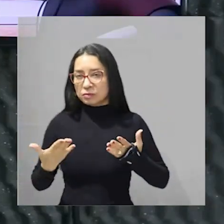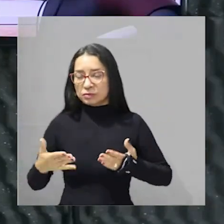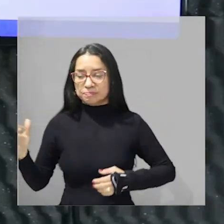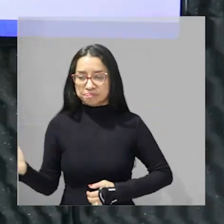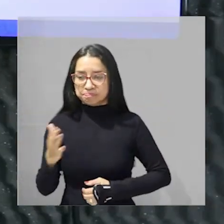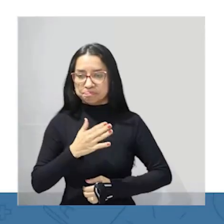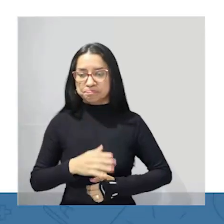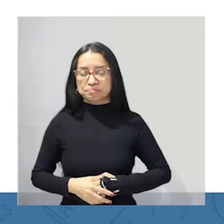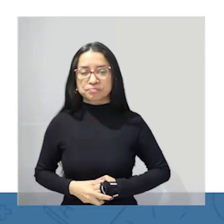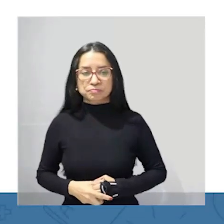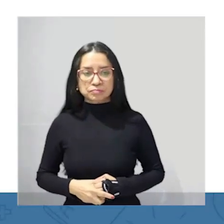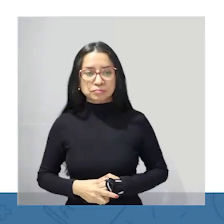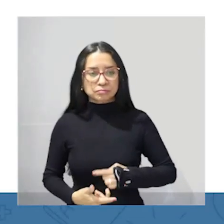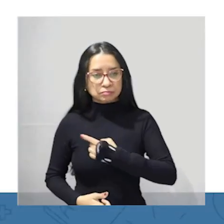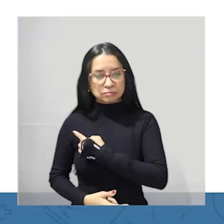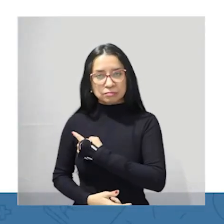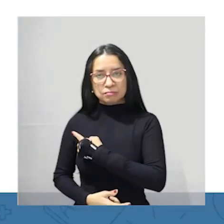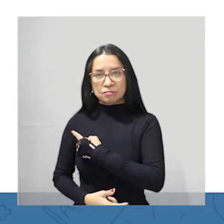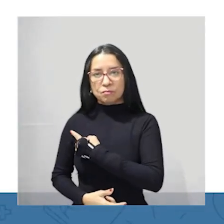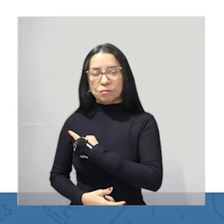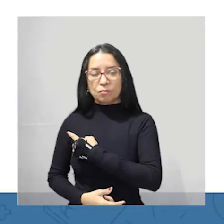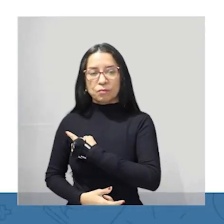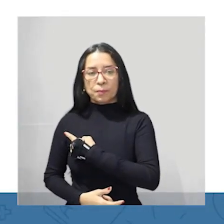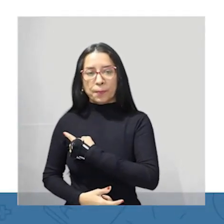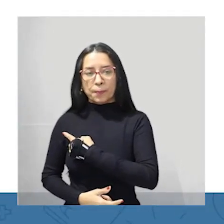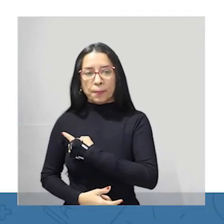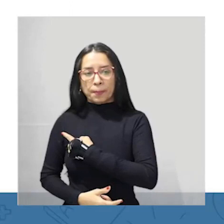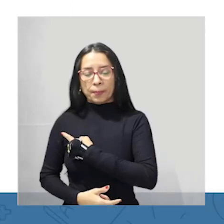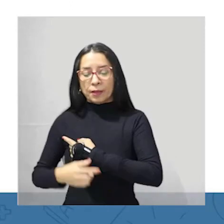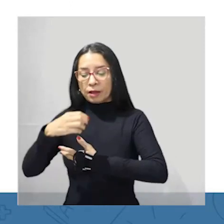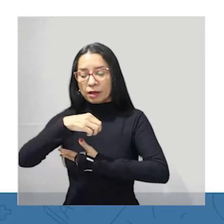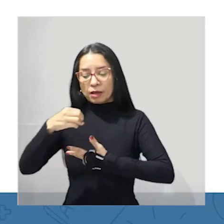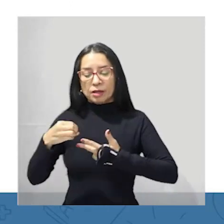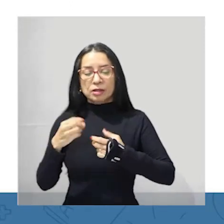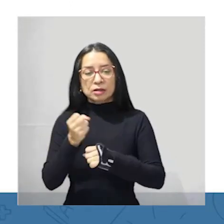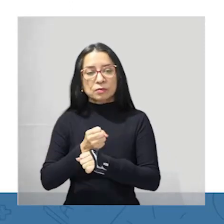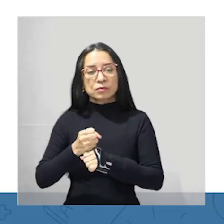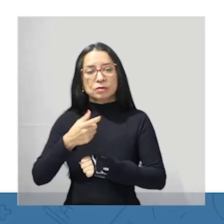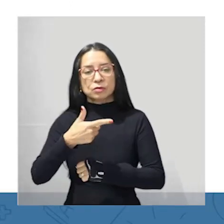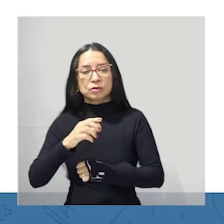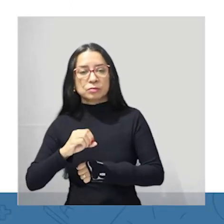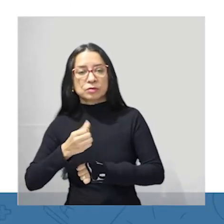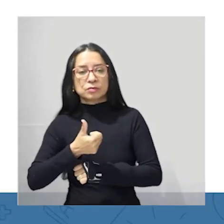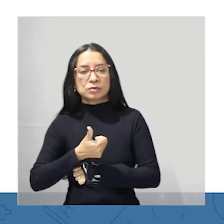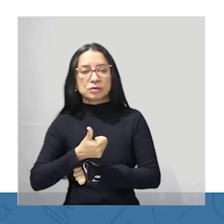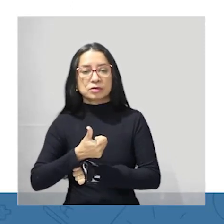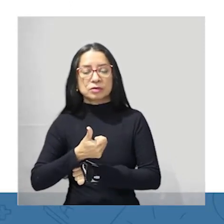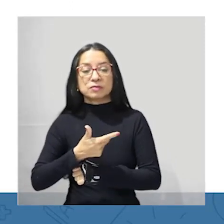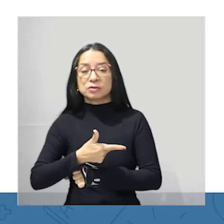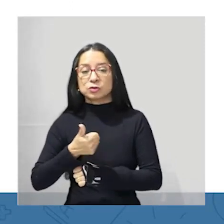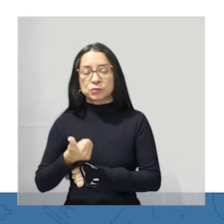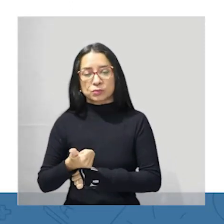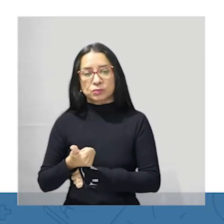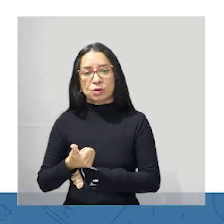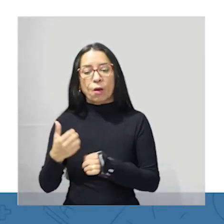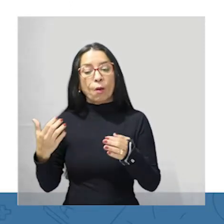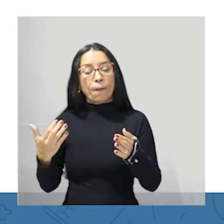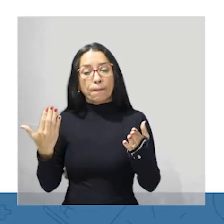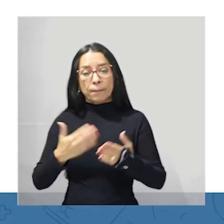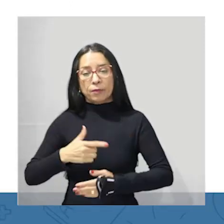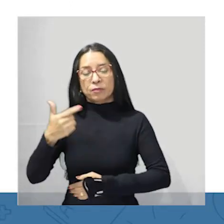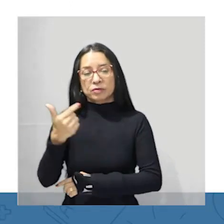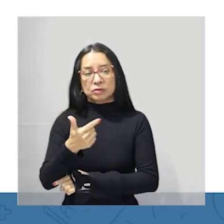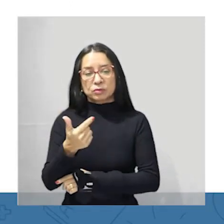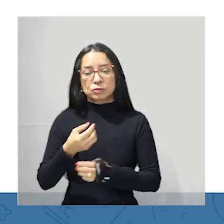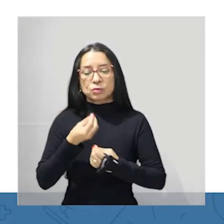lá. Olha aí, ó. Enem, prova 2021, prova 2. Estou te dizendo que é bem atual. Como eu te expliquei, antes de